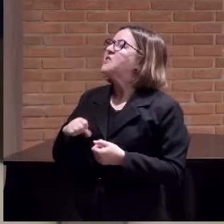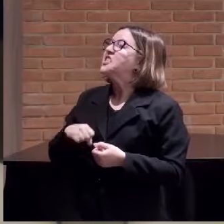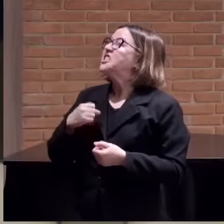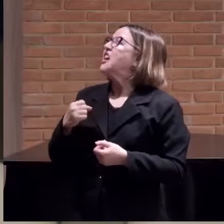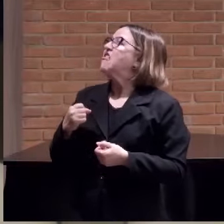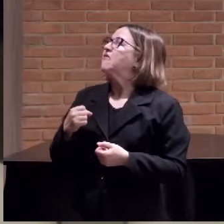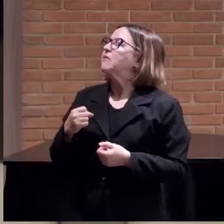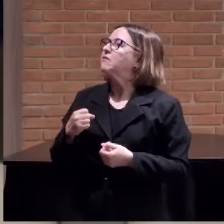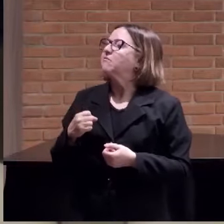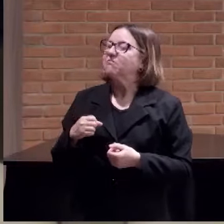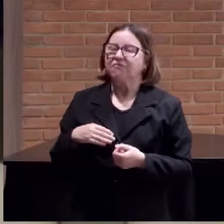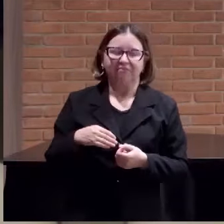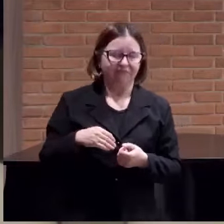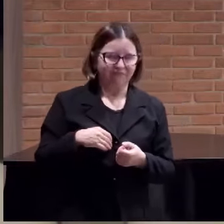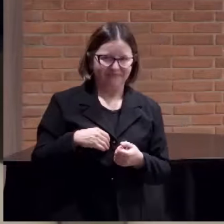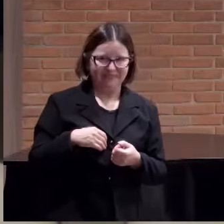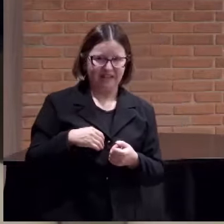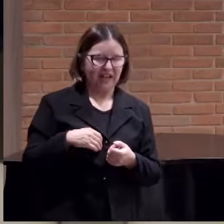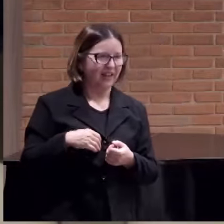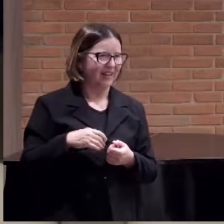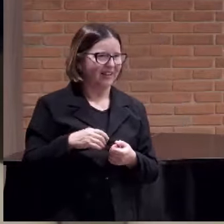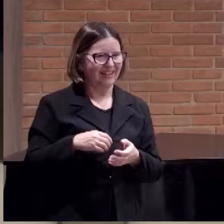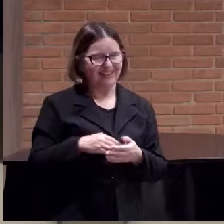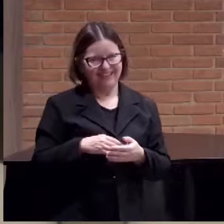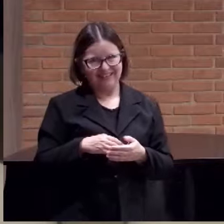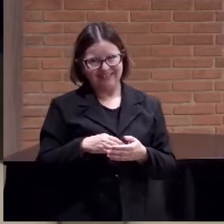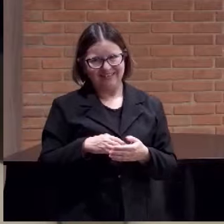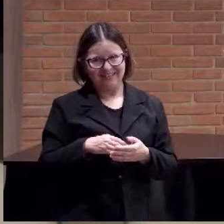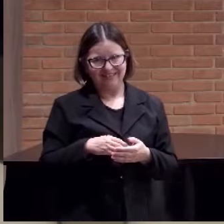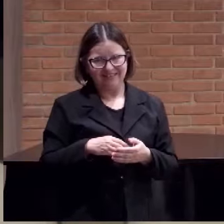dentro do seu